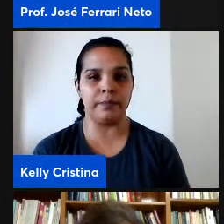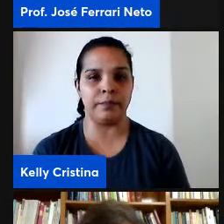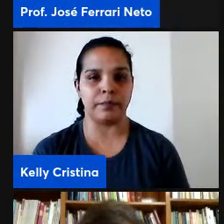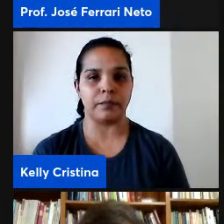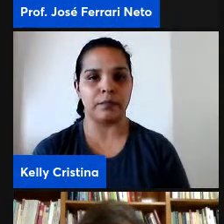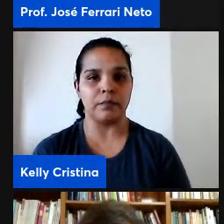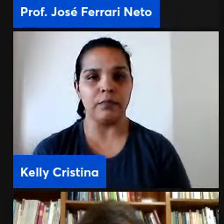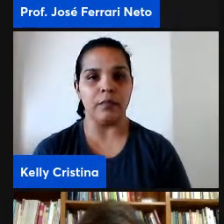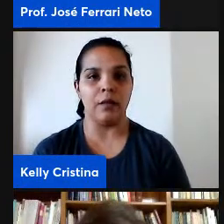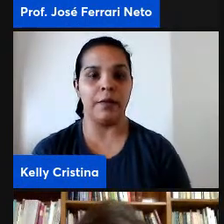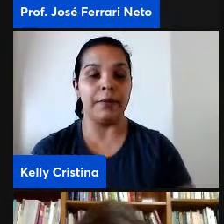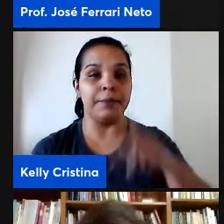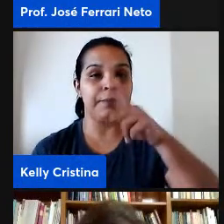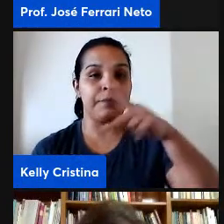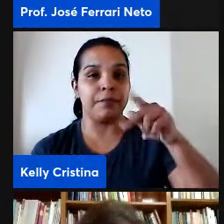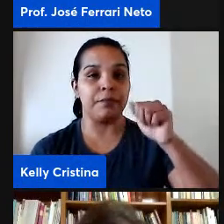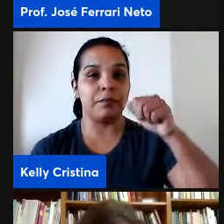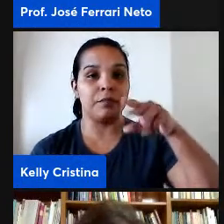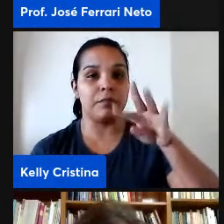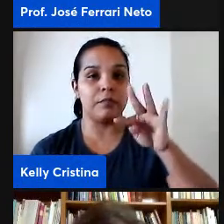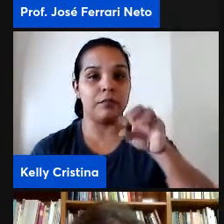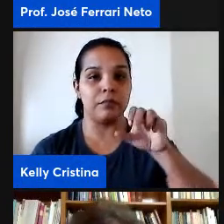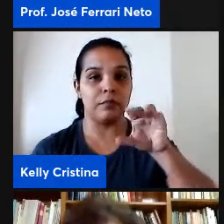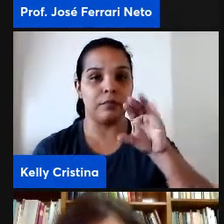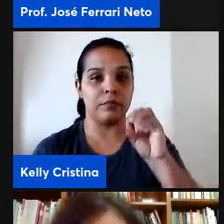O professor Antônio